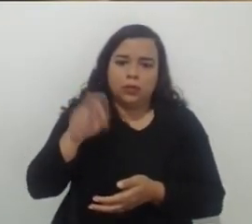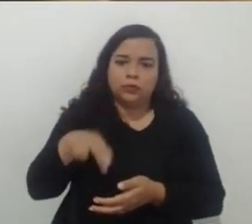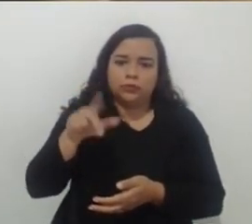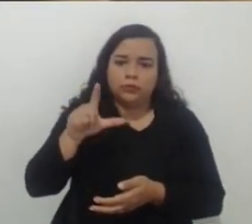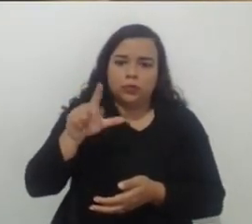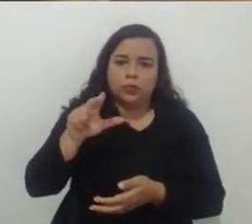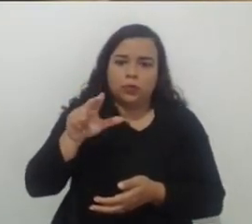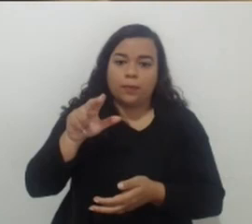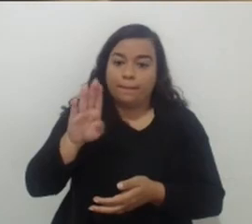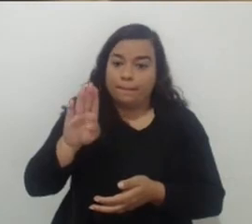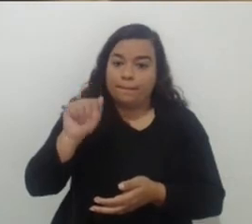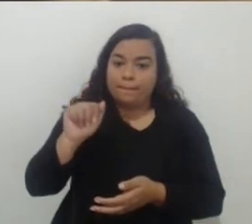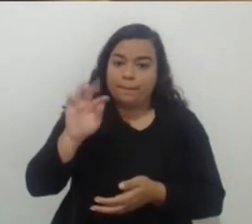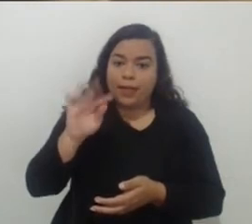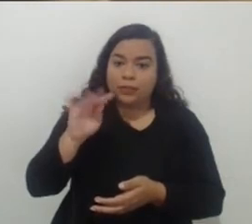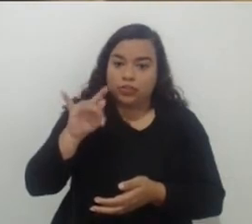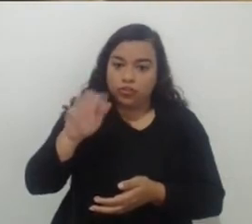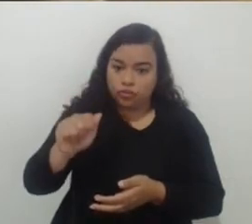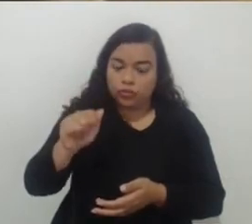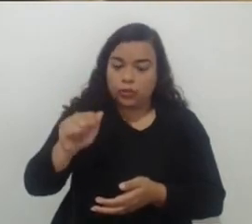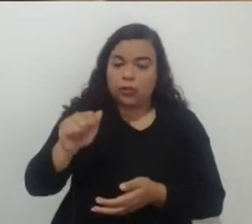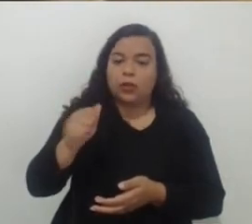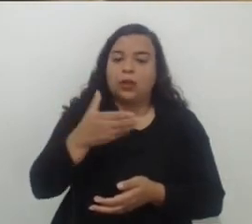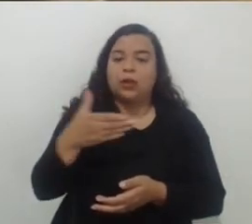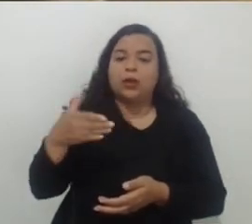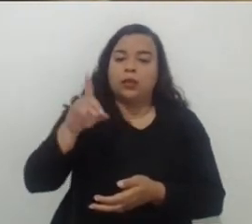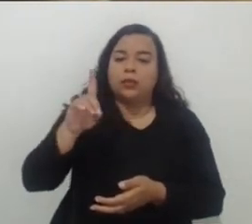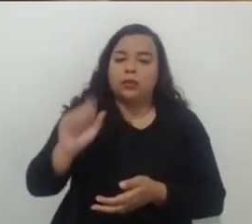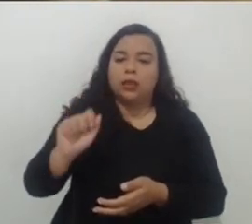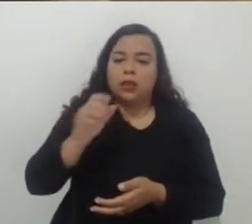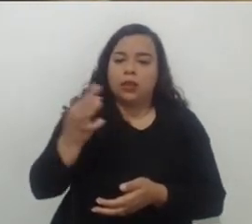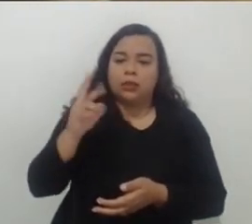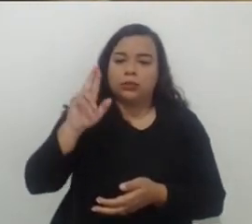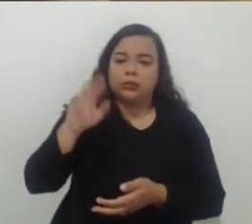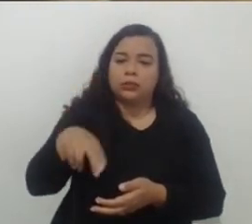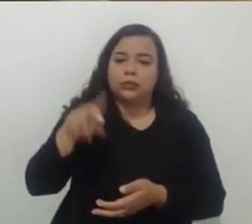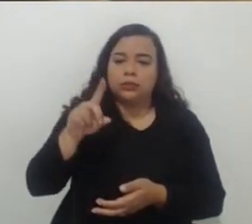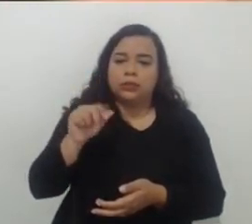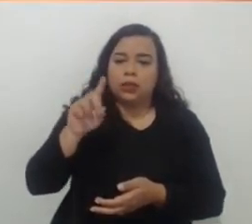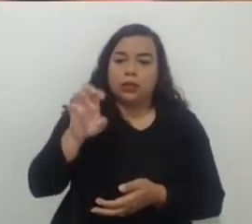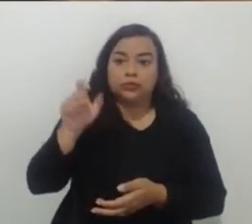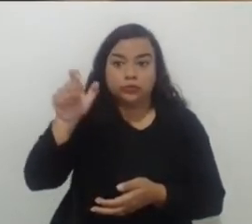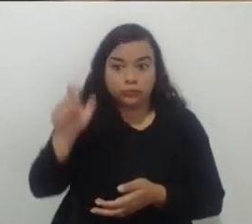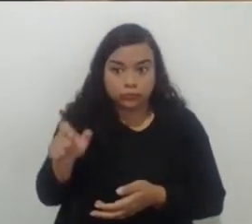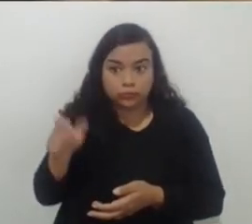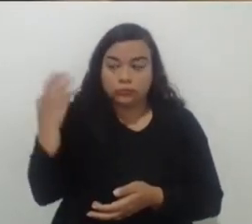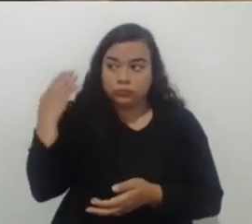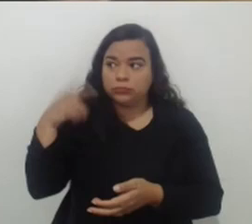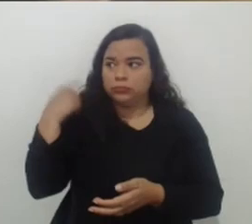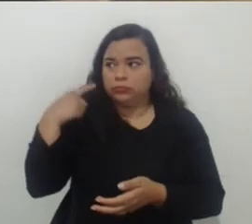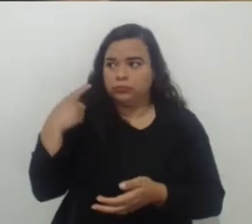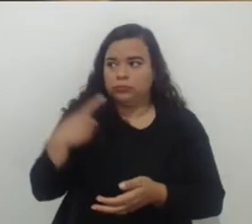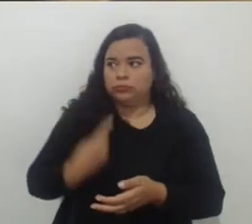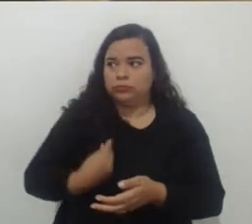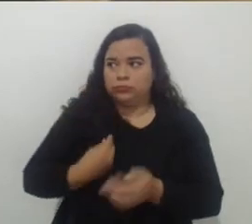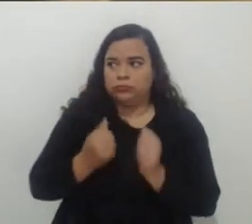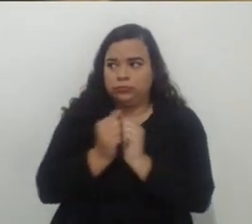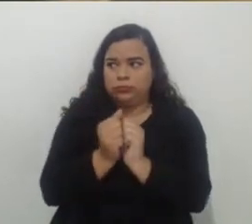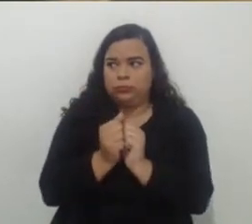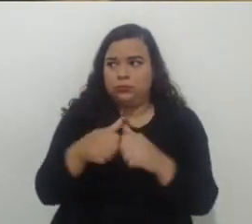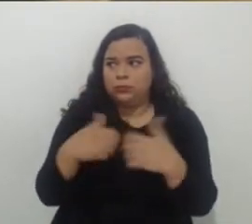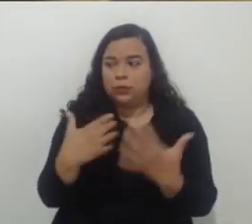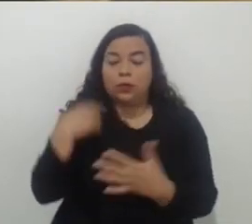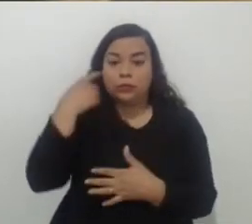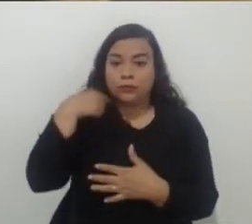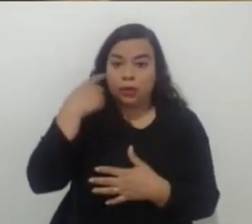Enilton Batista da Trindade, que é doravante nomeado advogado. Então, o advogado Fábio Luiz Monte de Holanda,